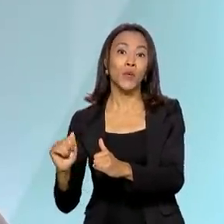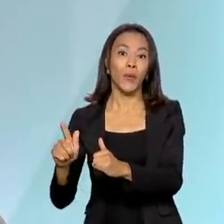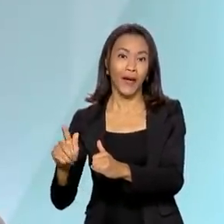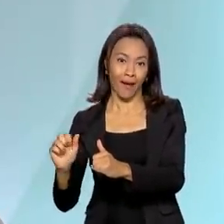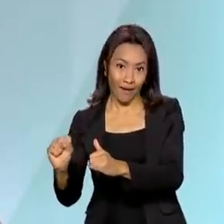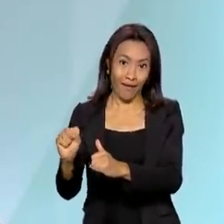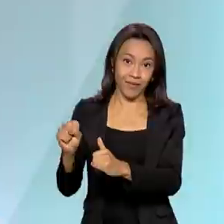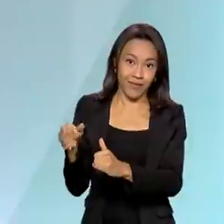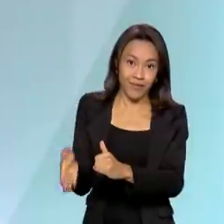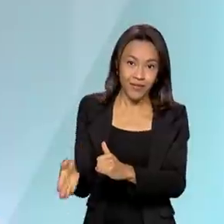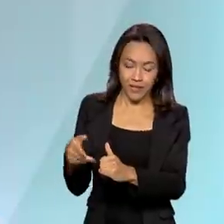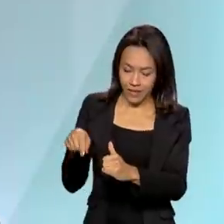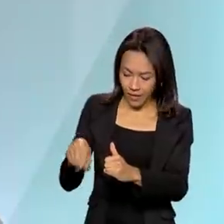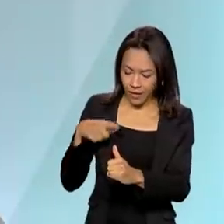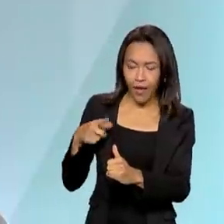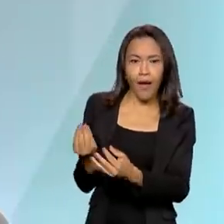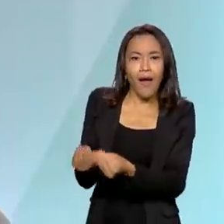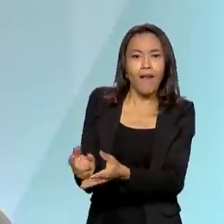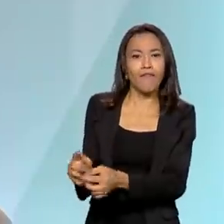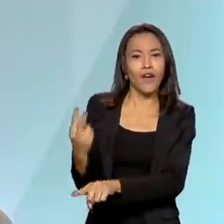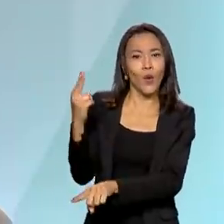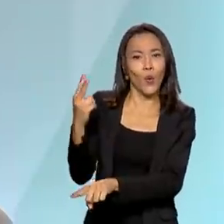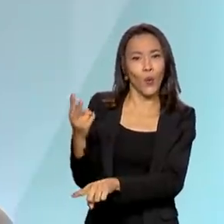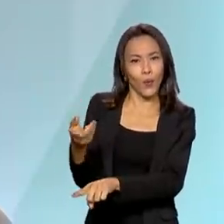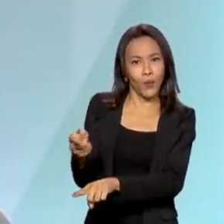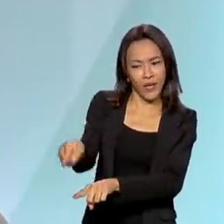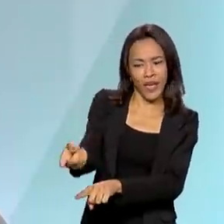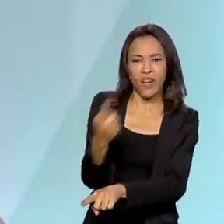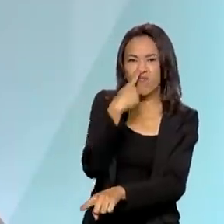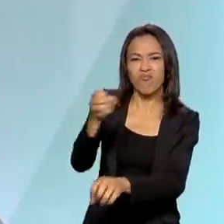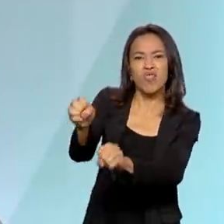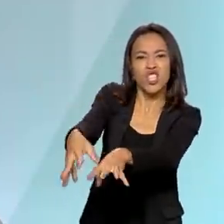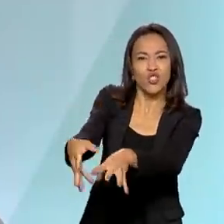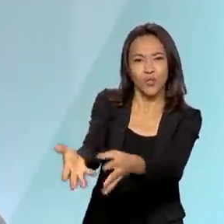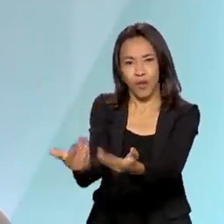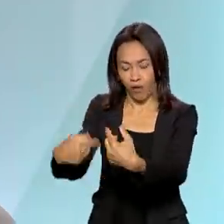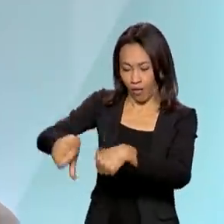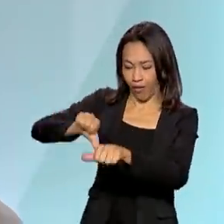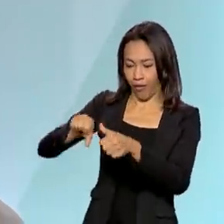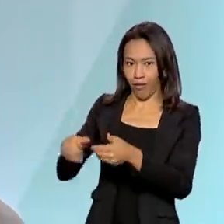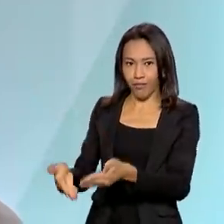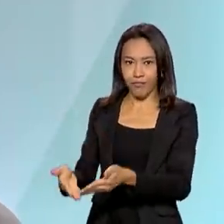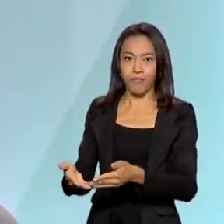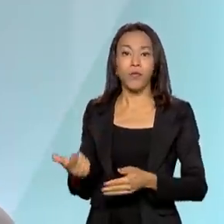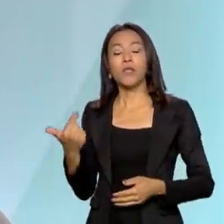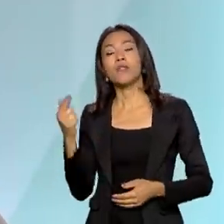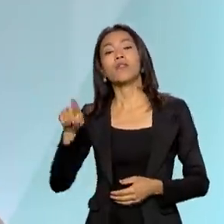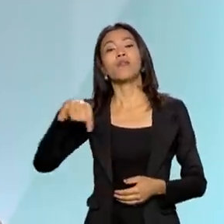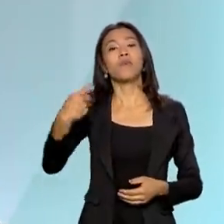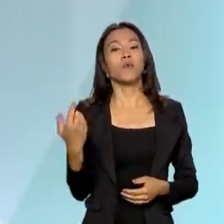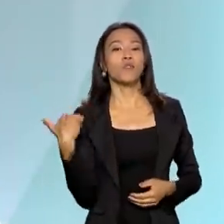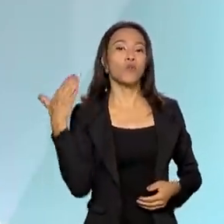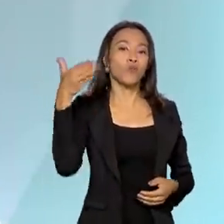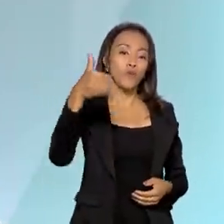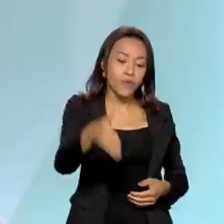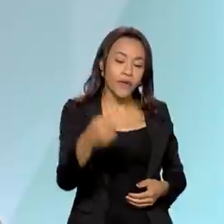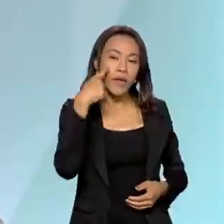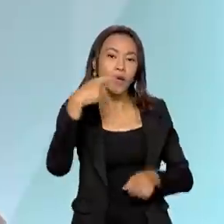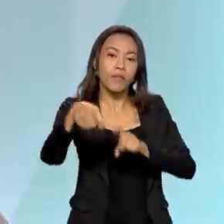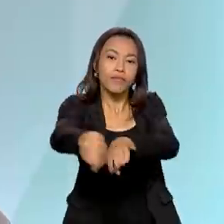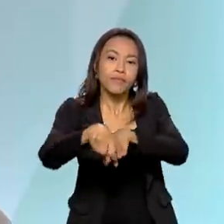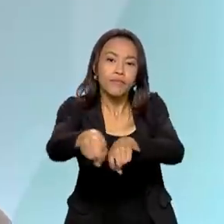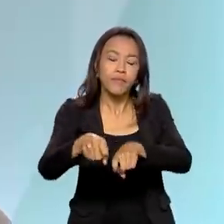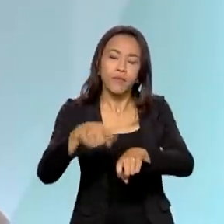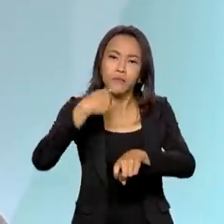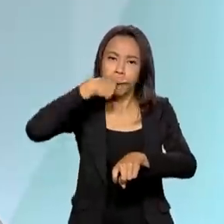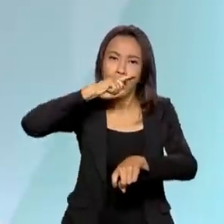de você trazer valor àquilo que é lixo. Do outro lado, eu fui ver atividades agrícolas. Uma,